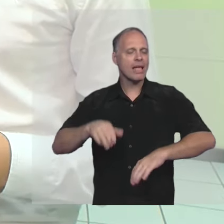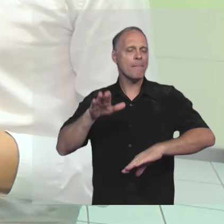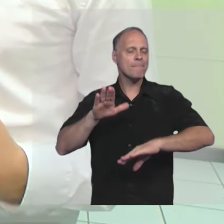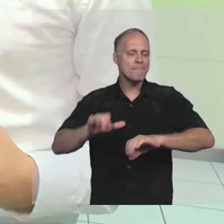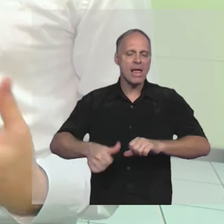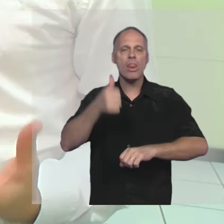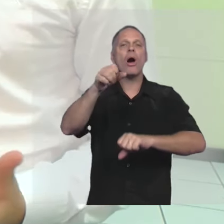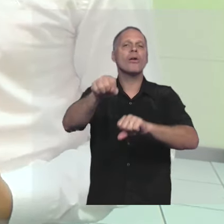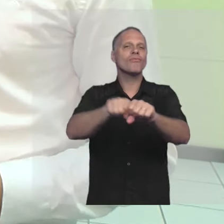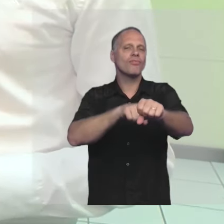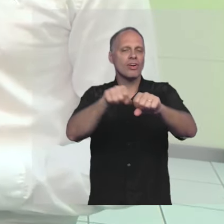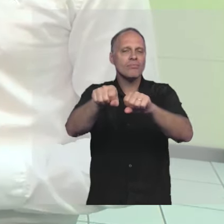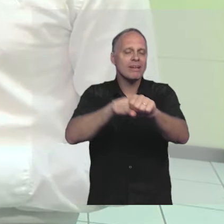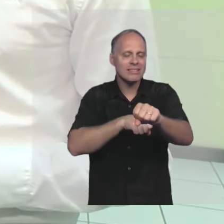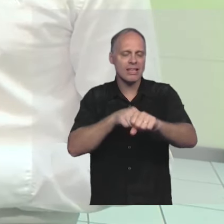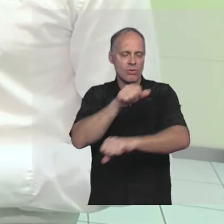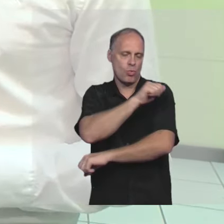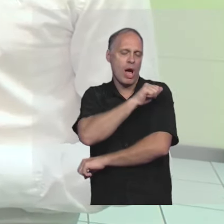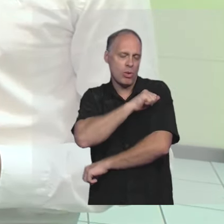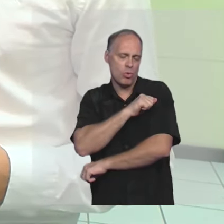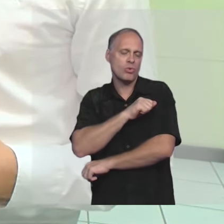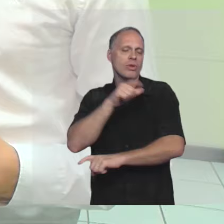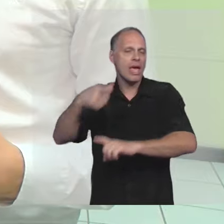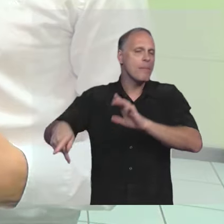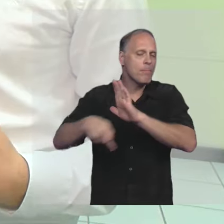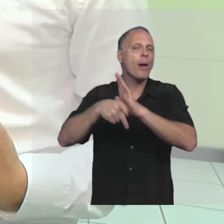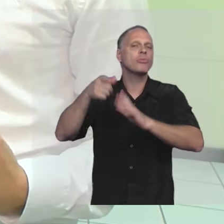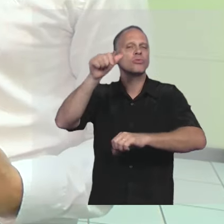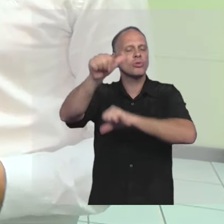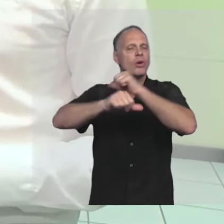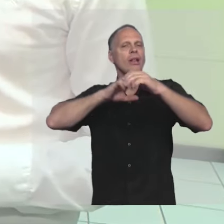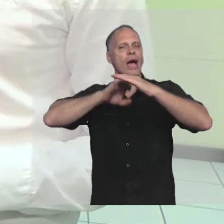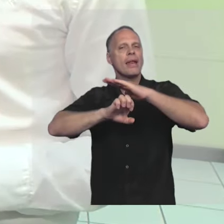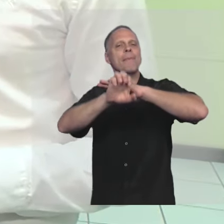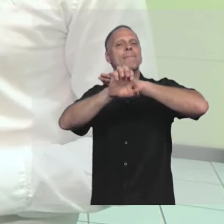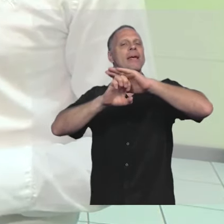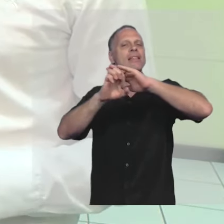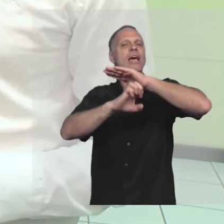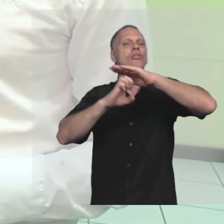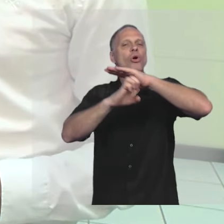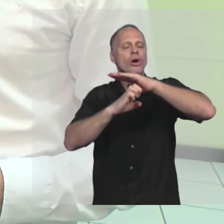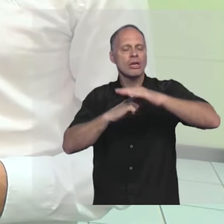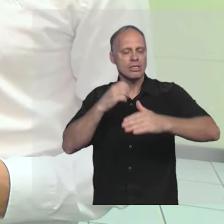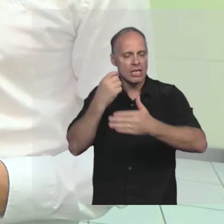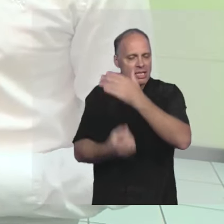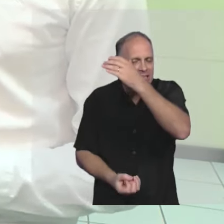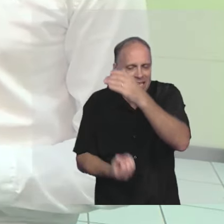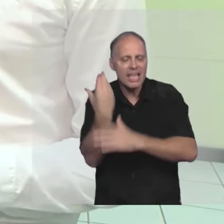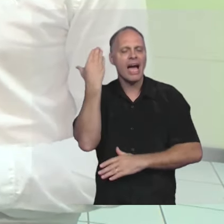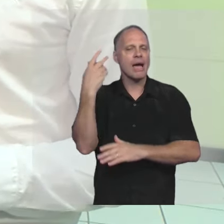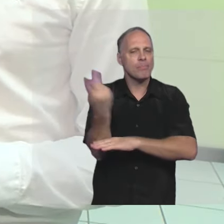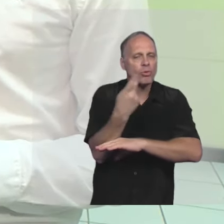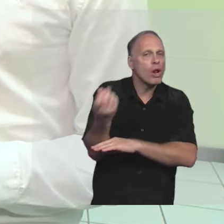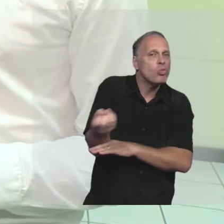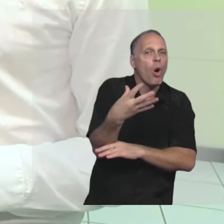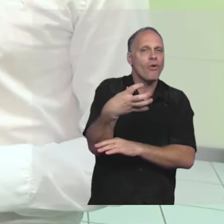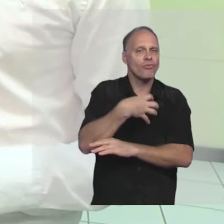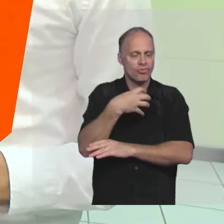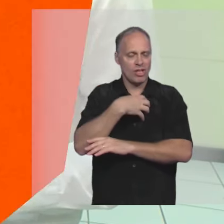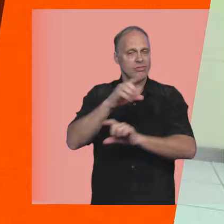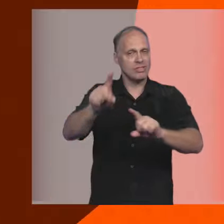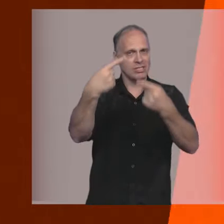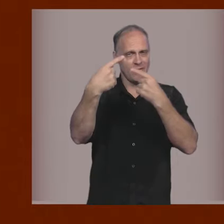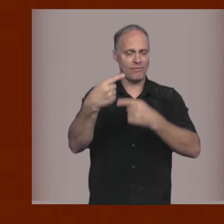isso possibilita uma formação, né, de um aluno também ser um empreendedor, né, de criar, de procurar novas frentes